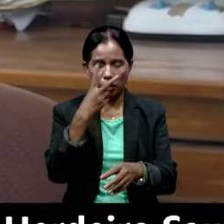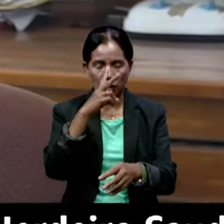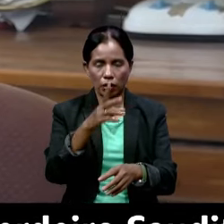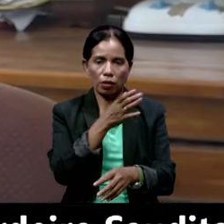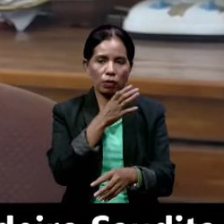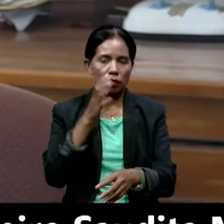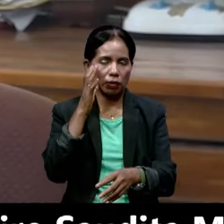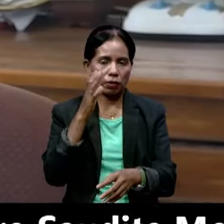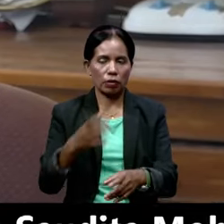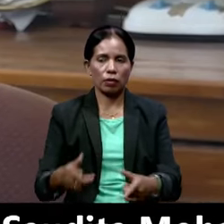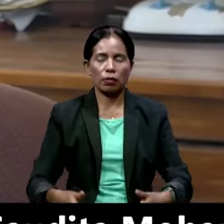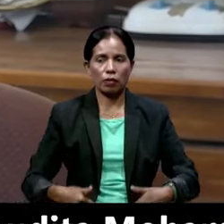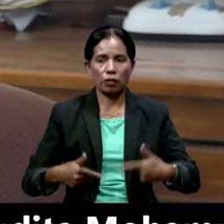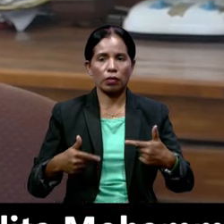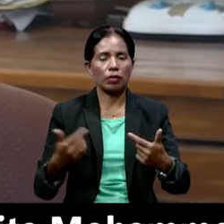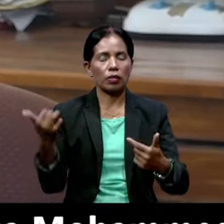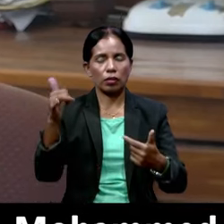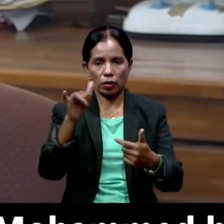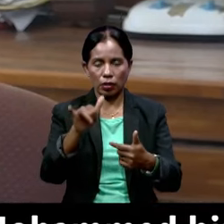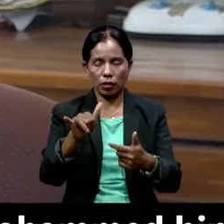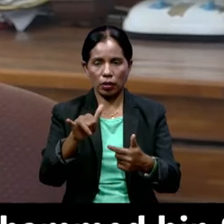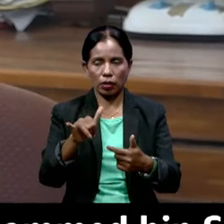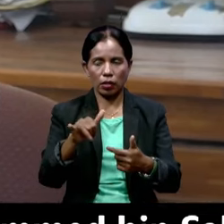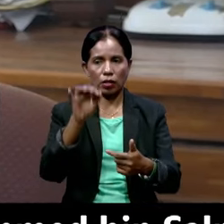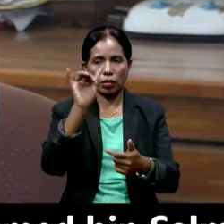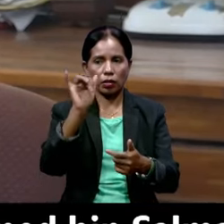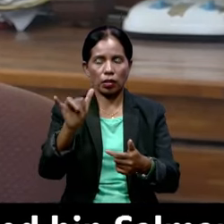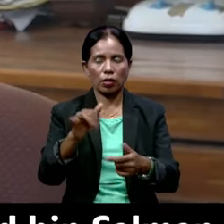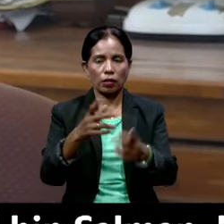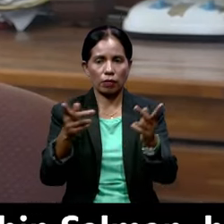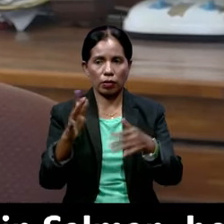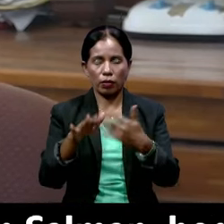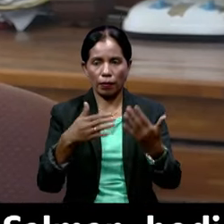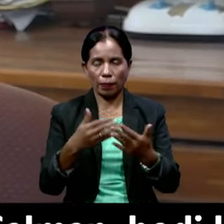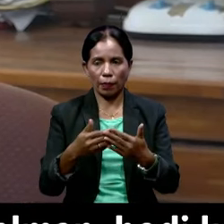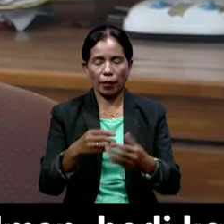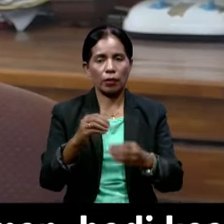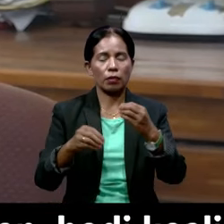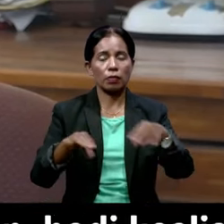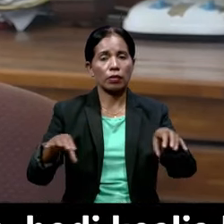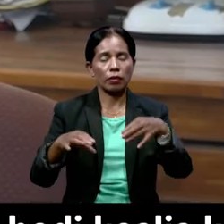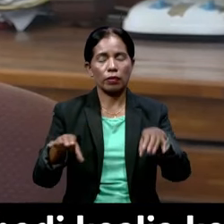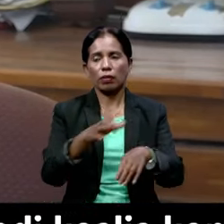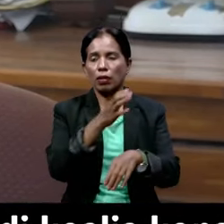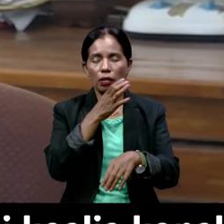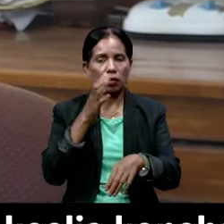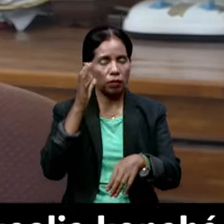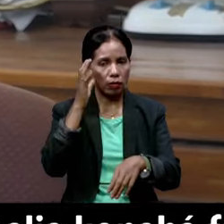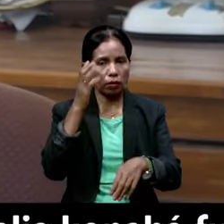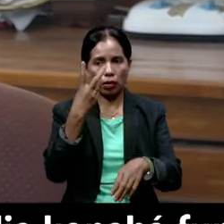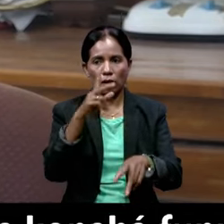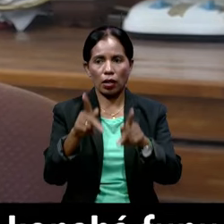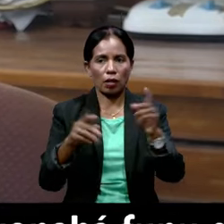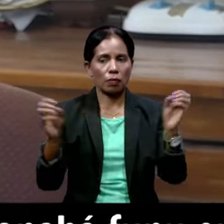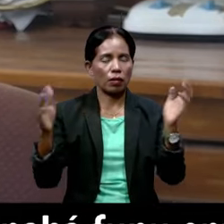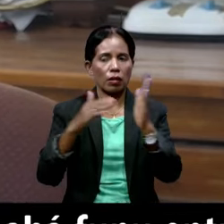vida, bahira quando sire sei hela ia kunua sire. Setor agricultura, Nia sektor ida nebe ema la